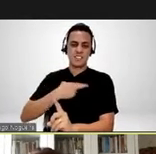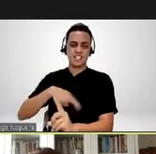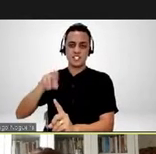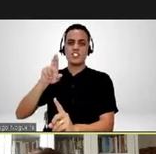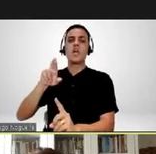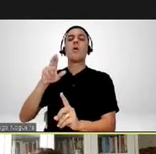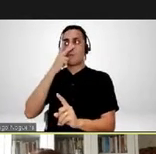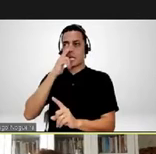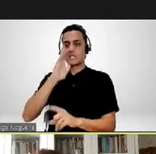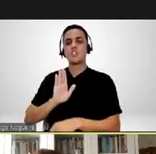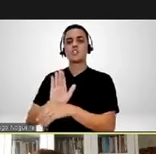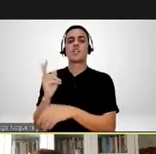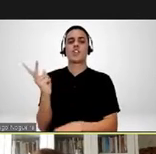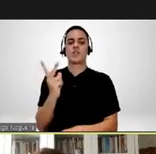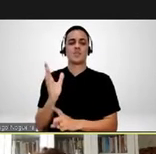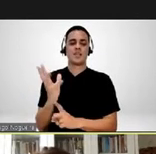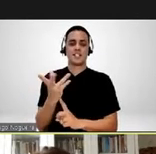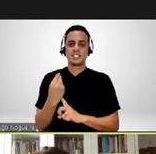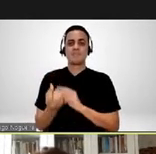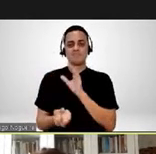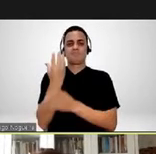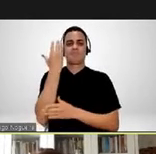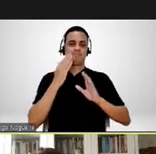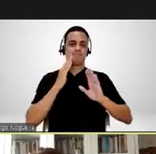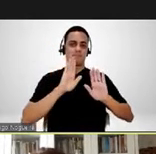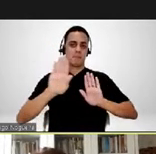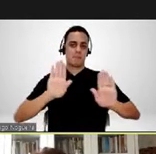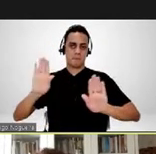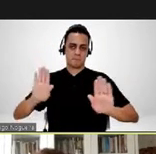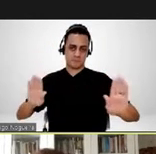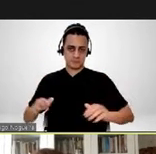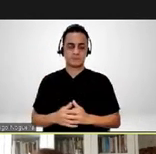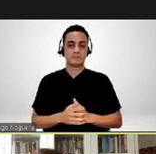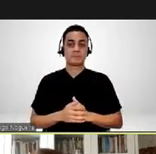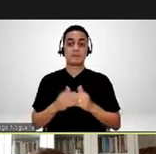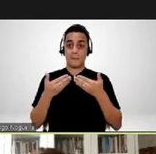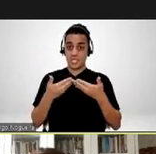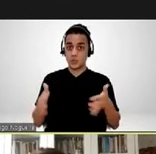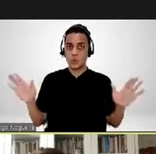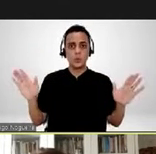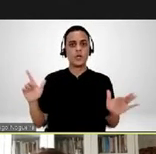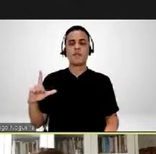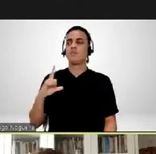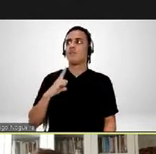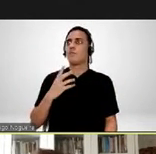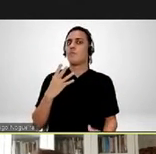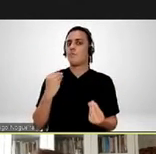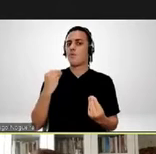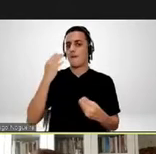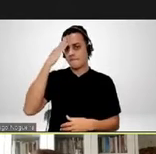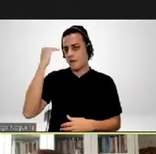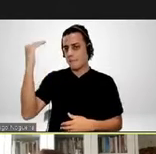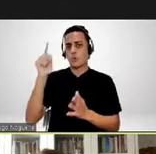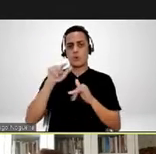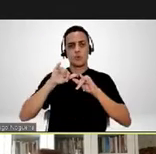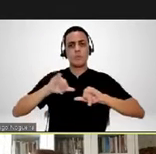dois artistas. Na abertura da exposição, houve muito destaque na mídia, né, como está